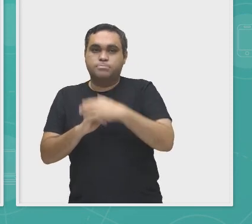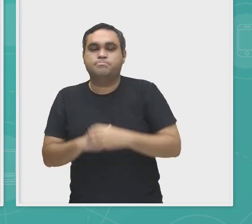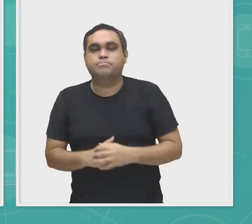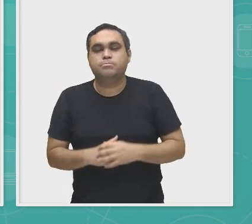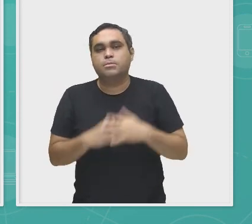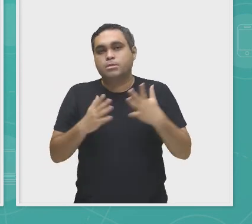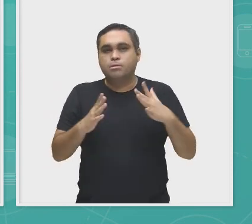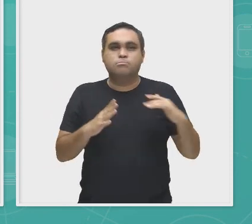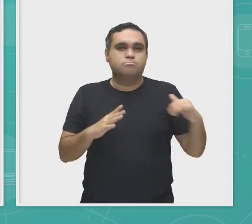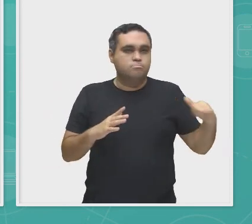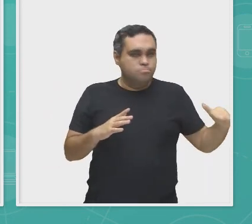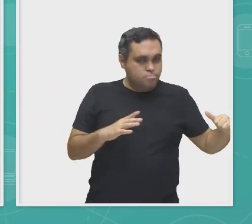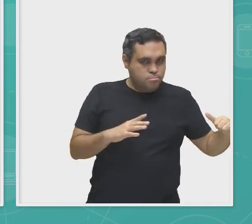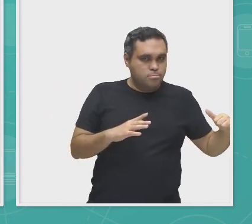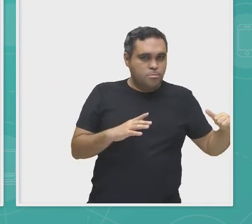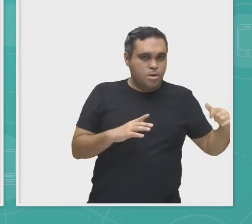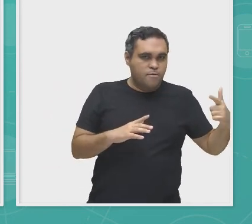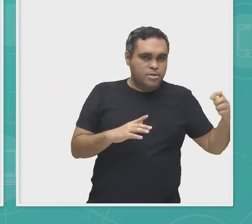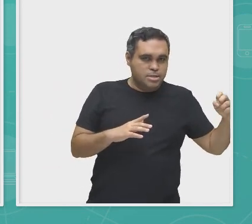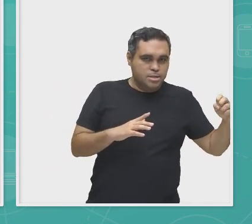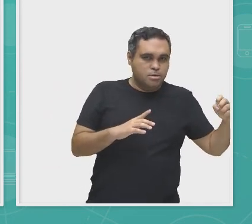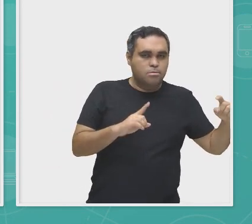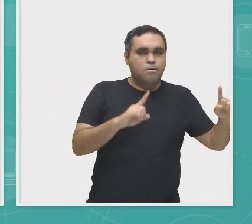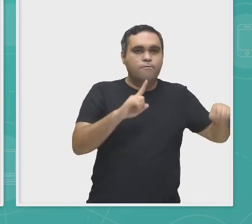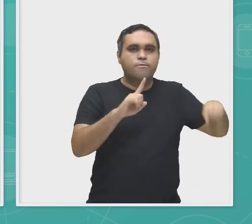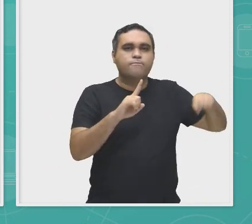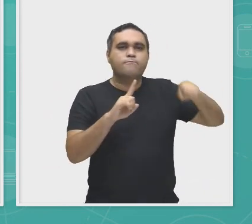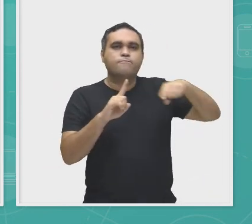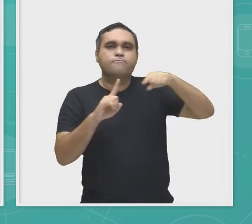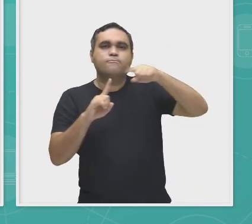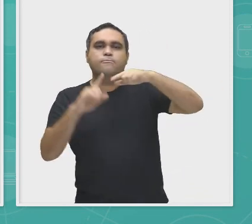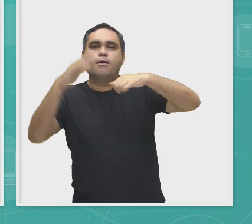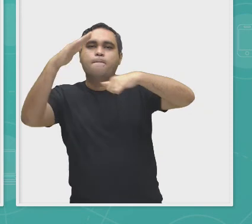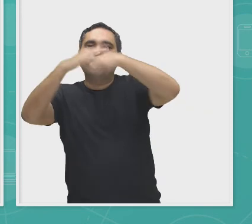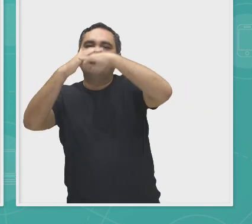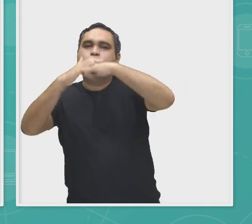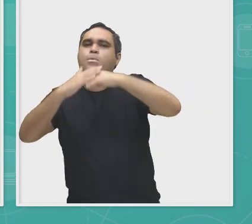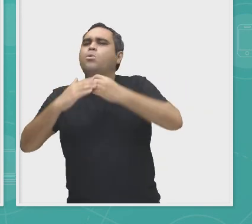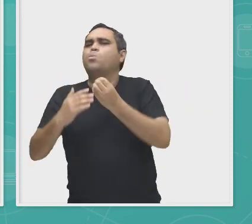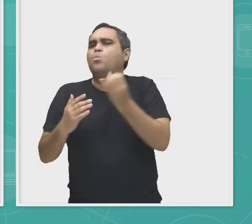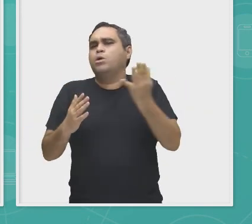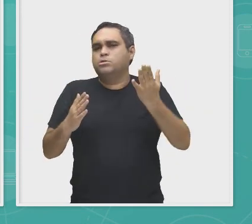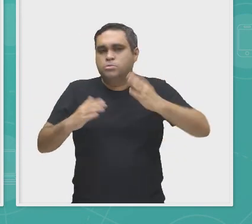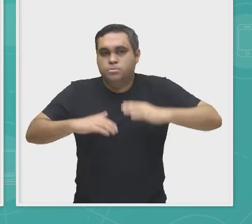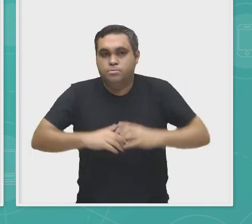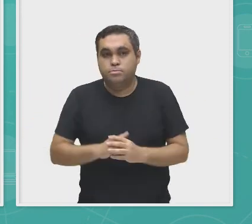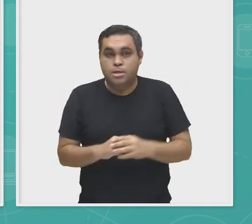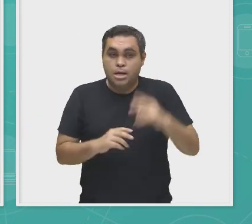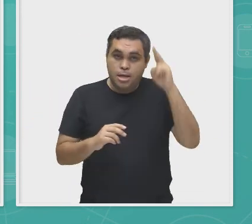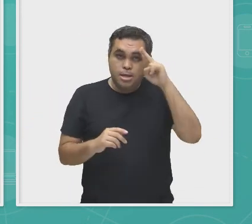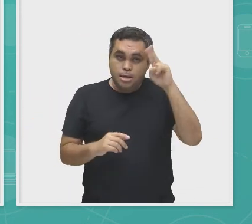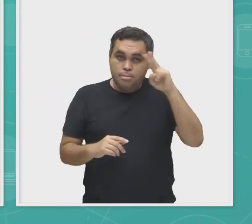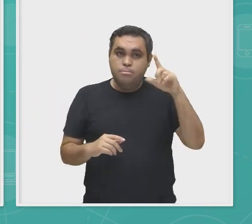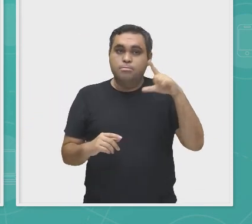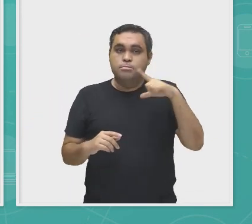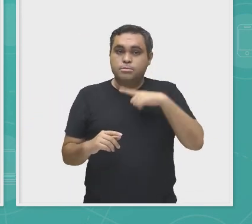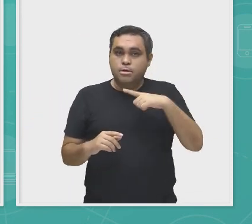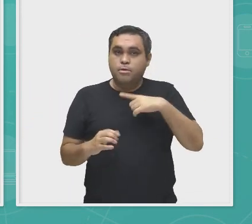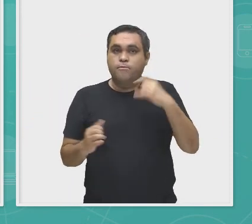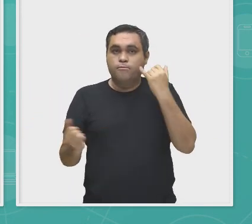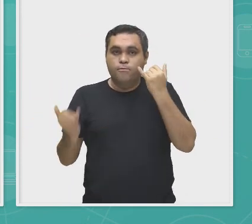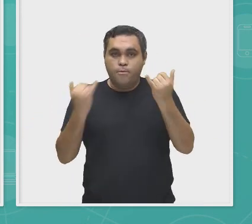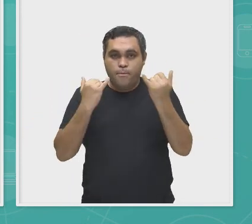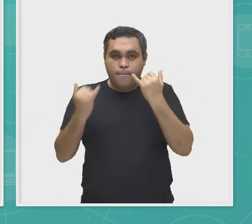a altitude máxima, quanto variou a temperatura externa? Lembre-se que aqui, observe bem que tem algumas informações que elas